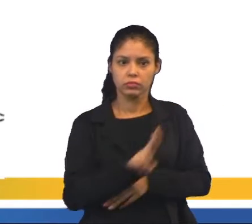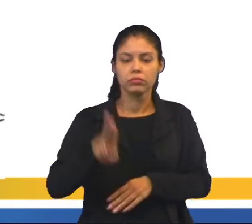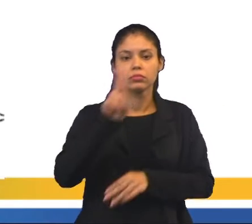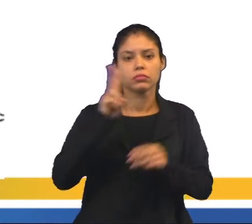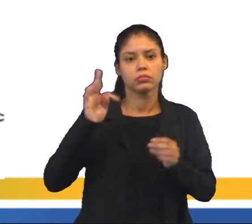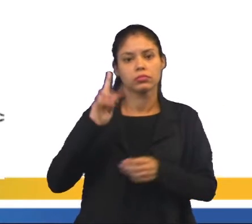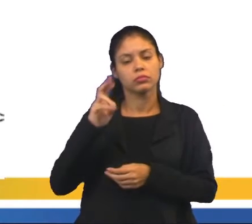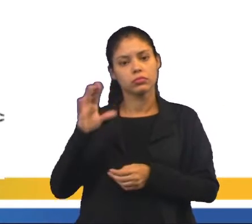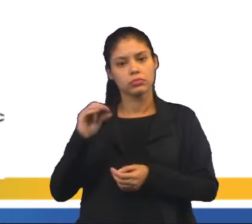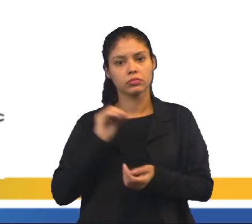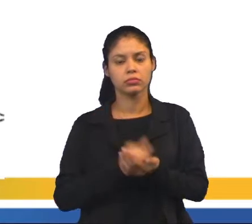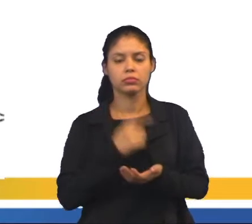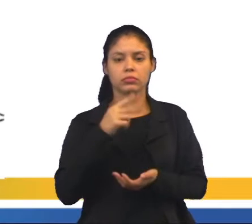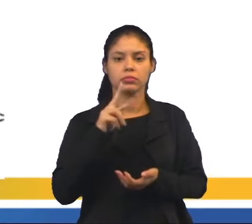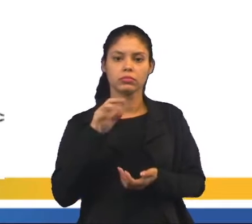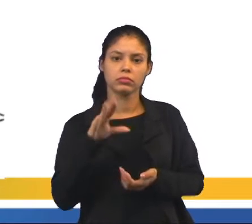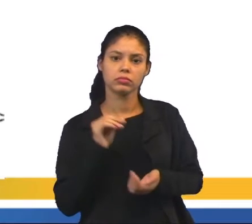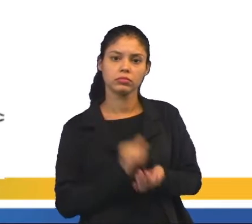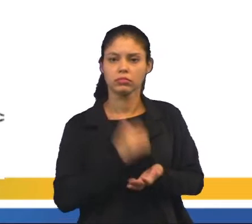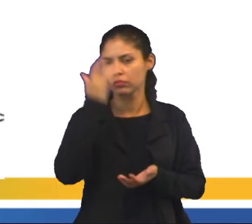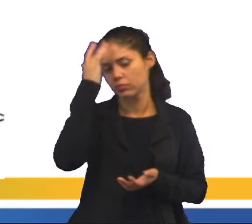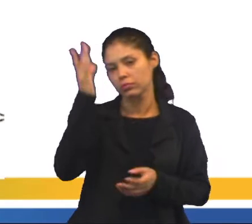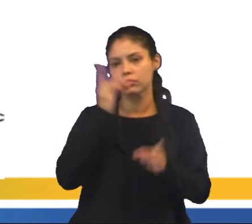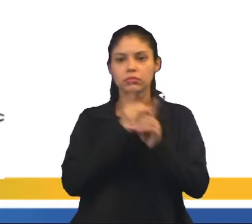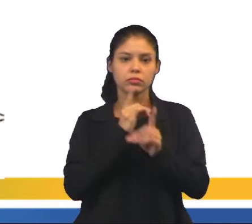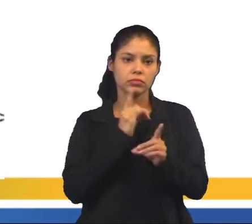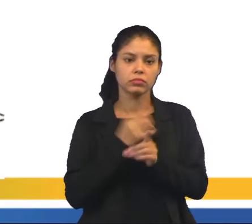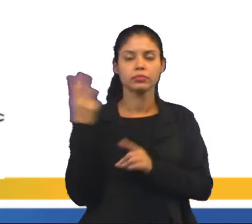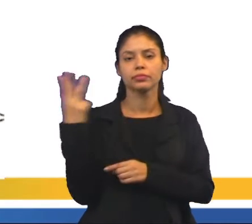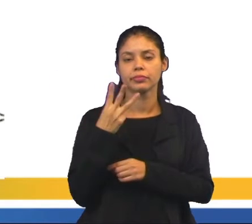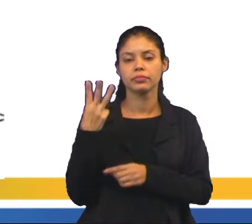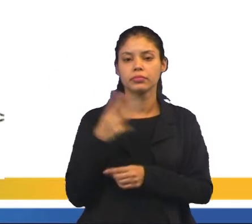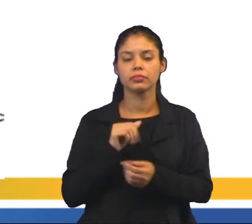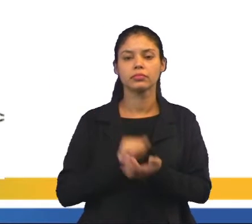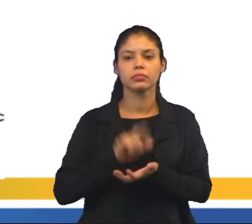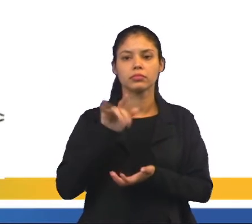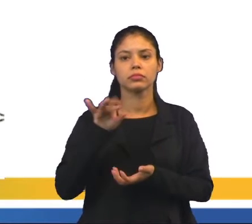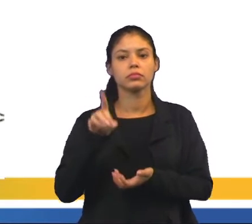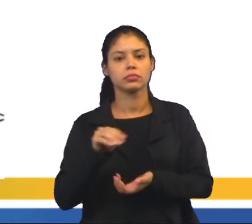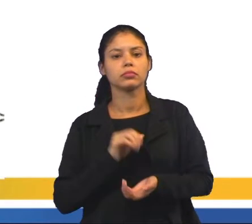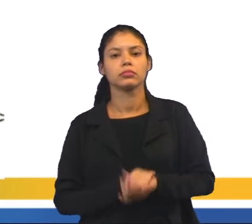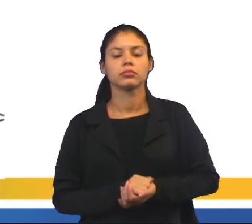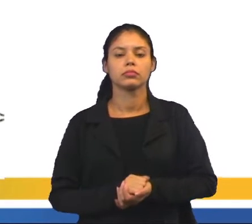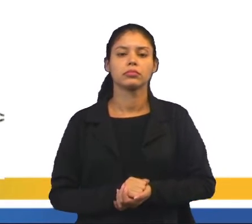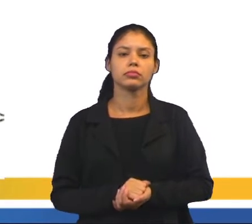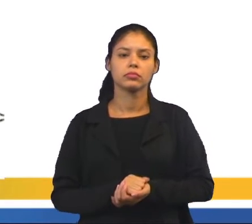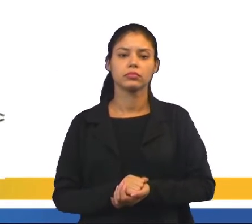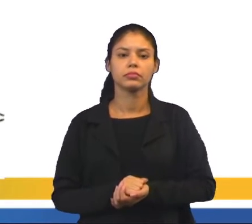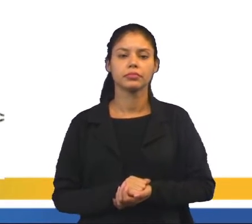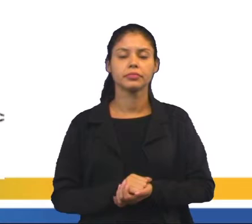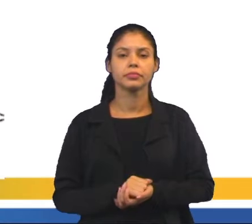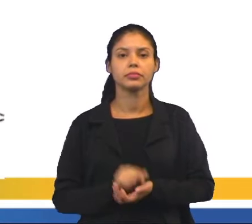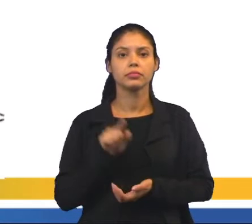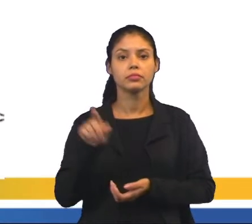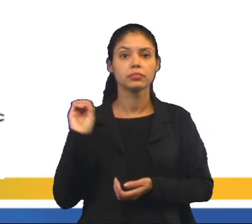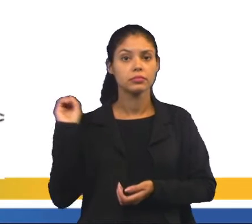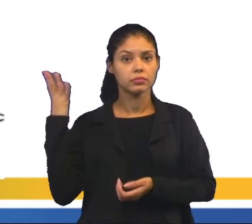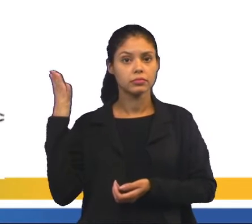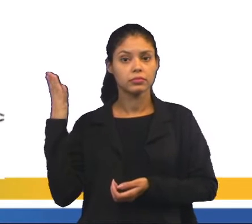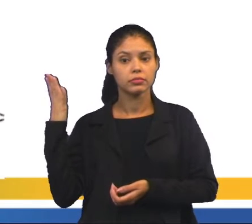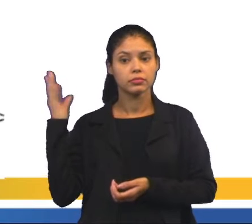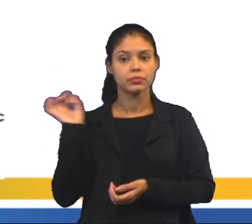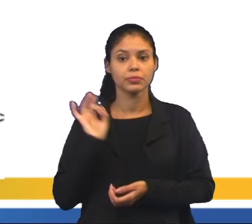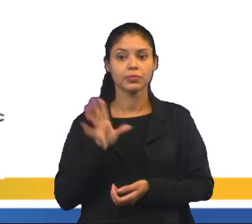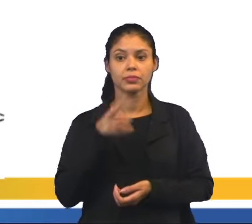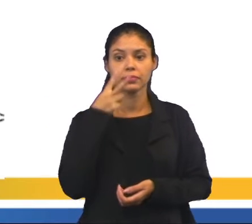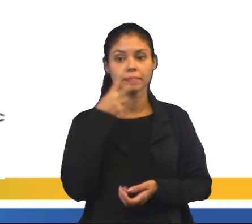usando o teorema de Pitágoras, tá? Facilmente encontramos o terceiro lado. Então, nesse caso aí, pessoal, é